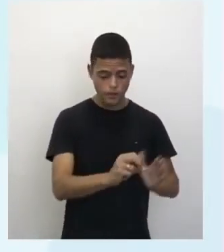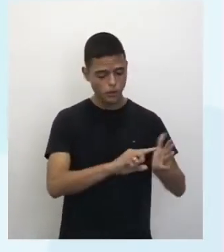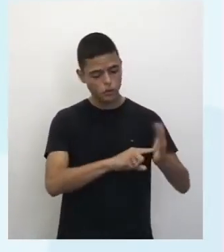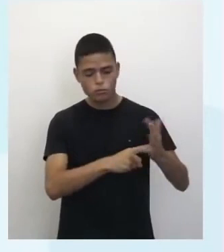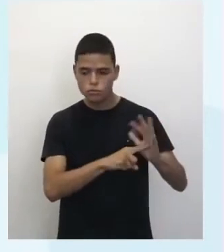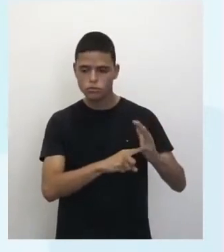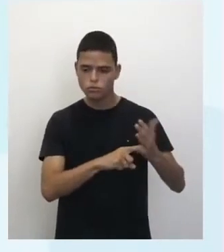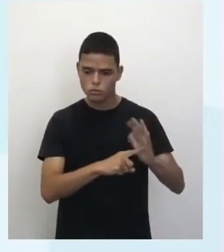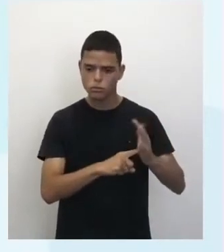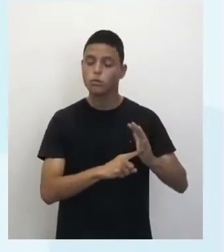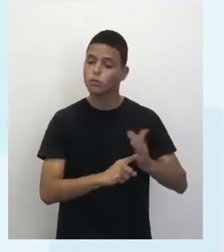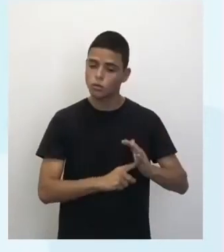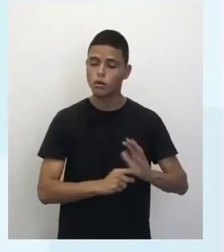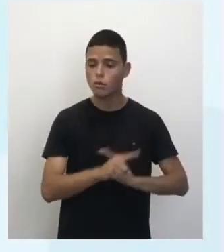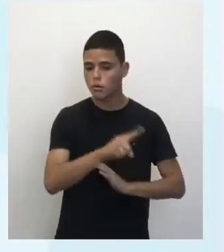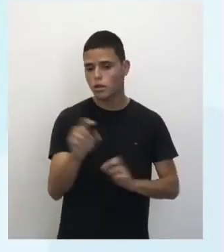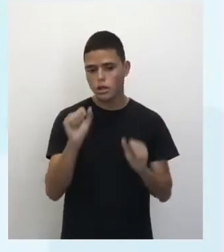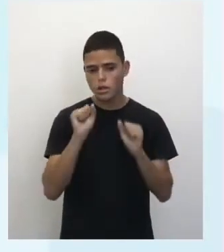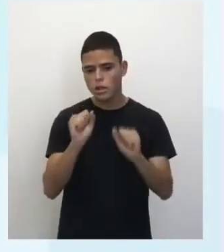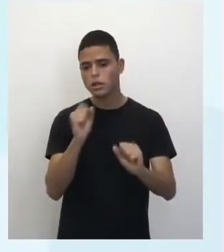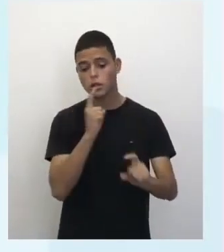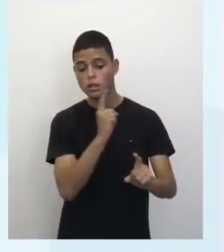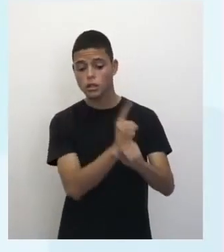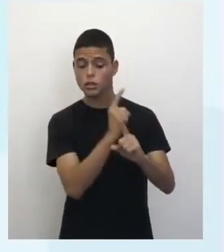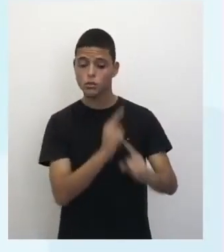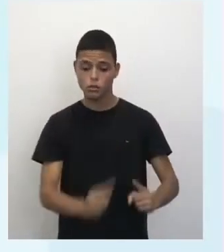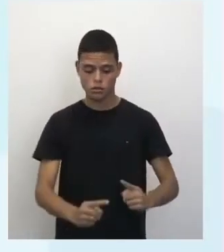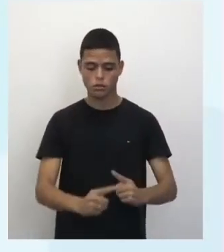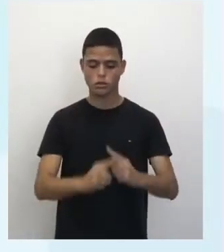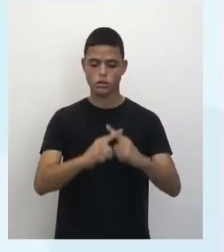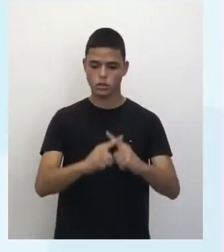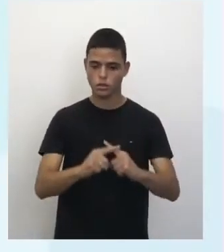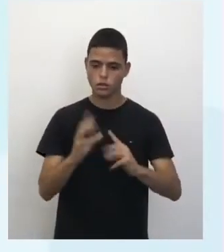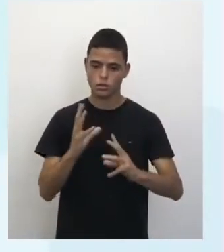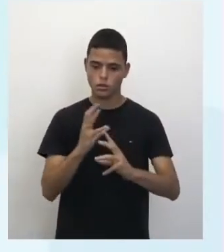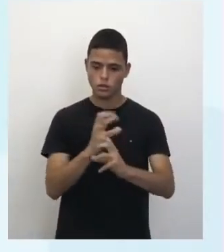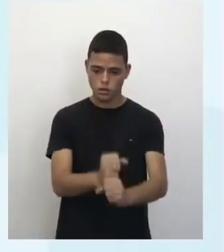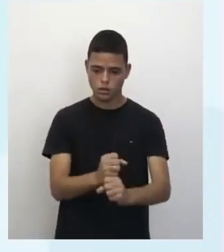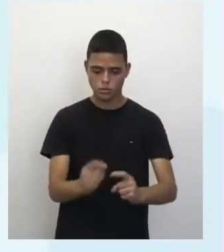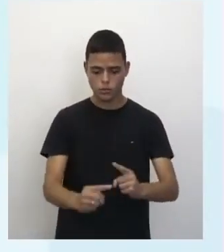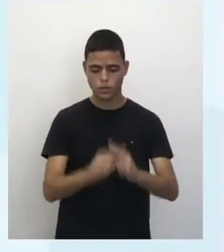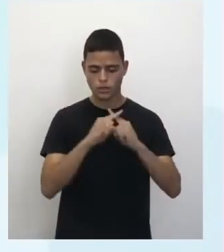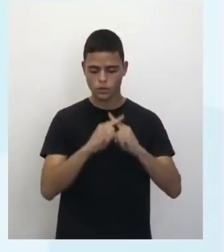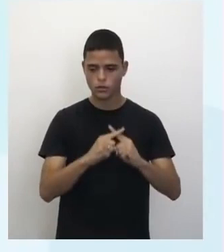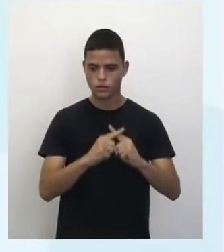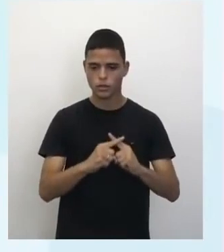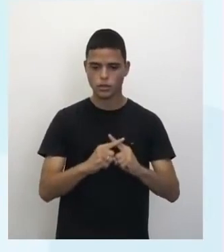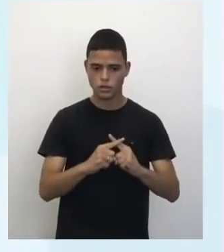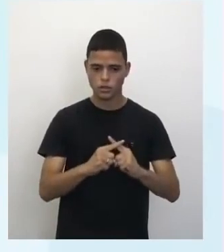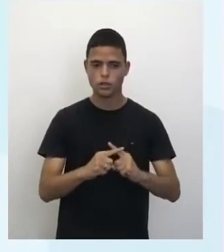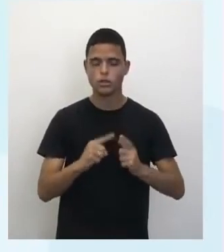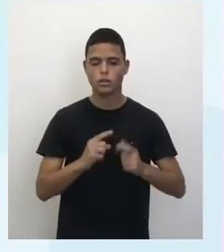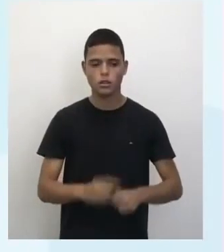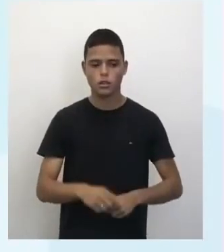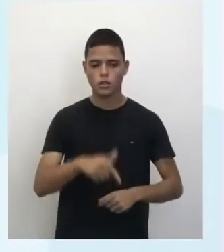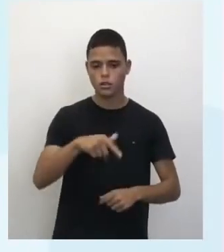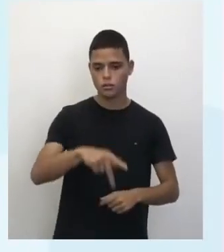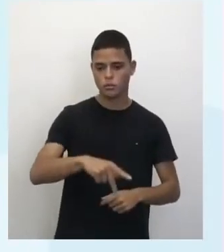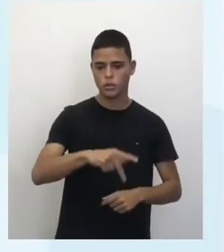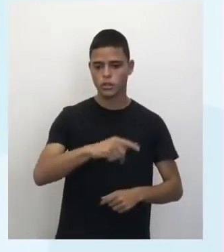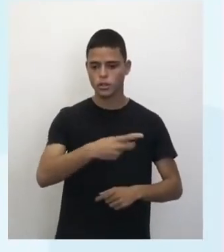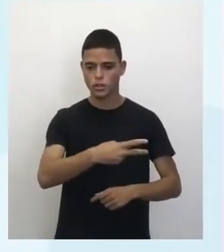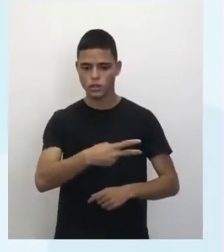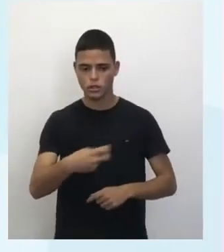pode encontrar simplesmente fazendo essa continha de vez aqui, densidade, vazão, gravidade e desnível. Lá na usina de Itaipu, ela tem 20